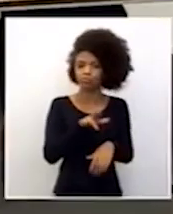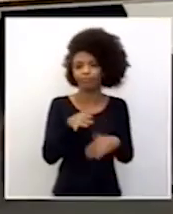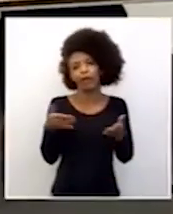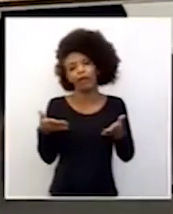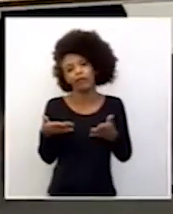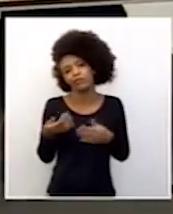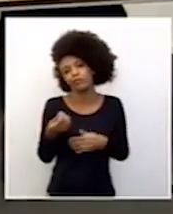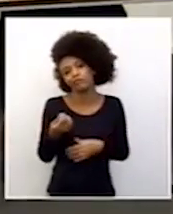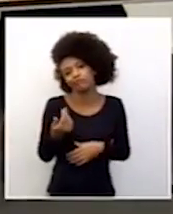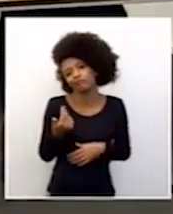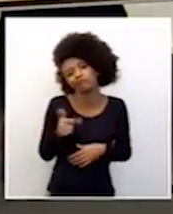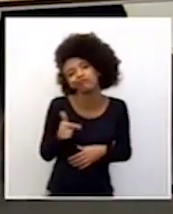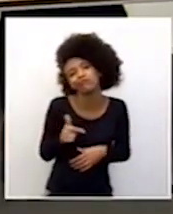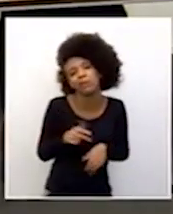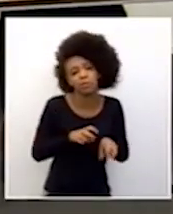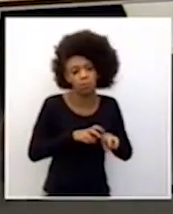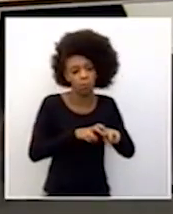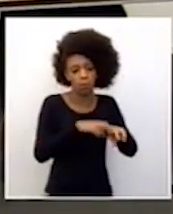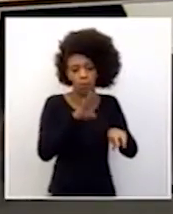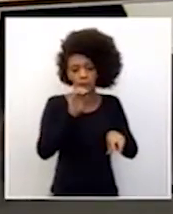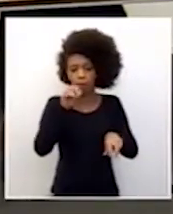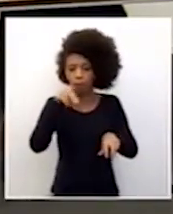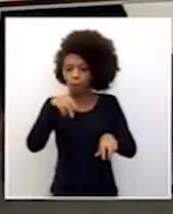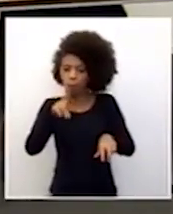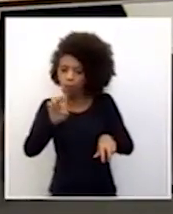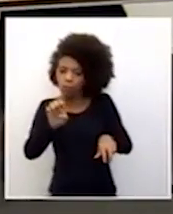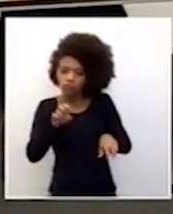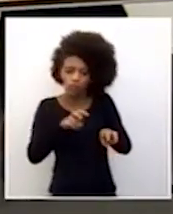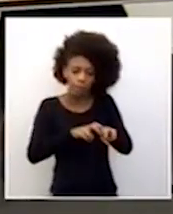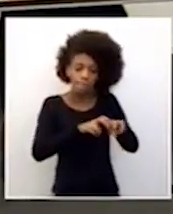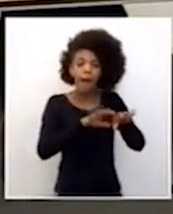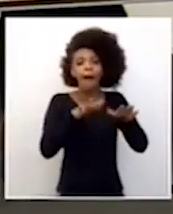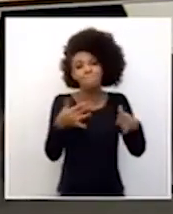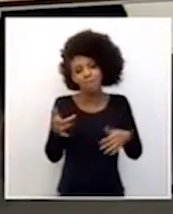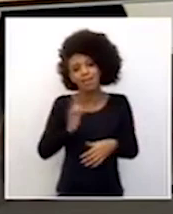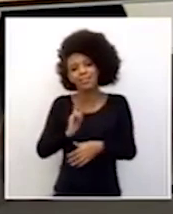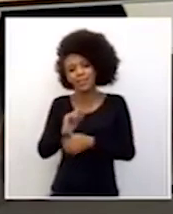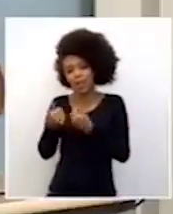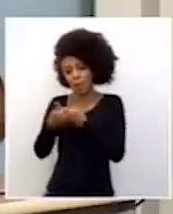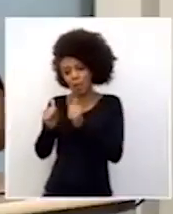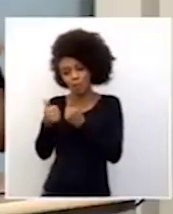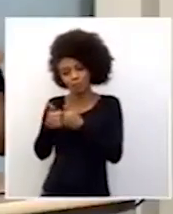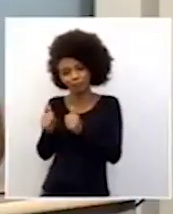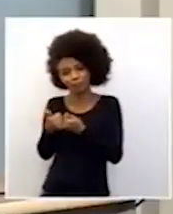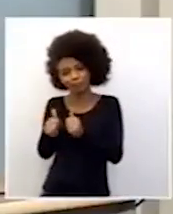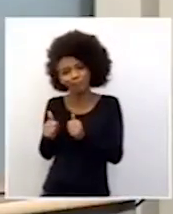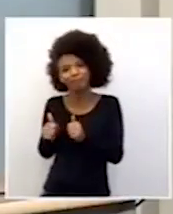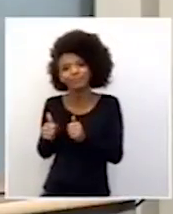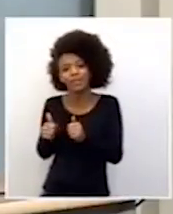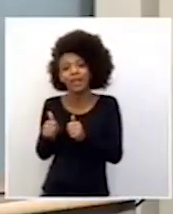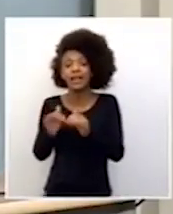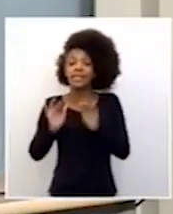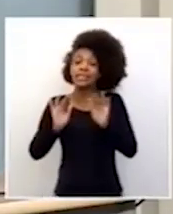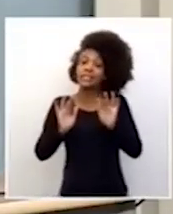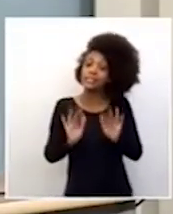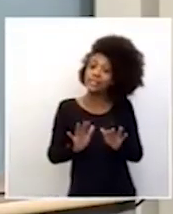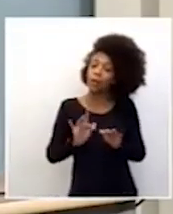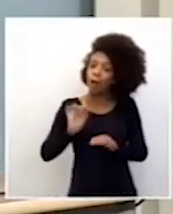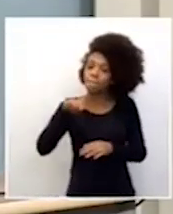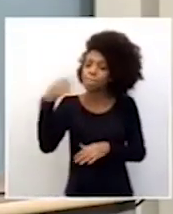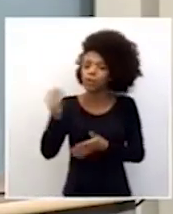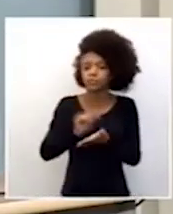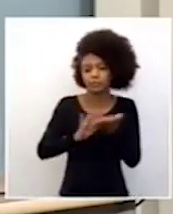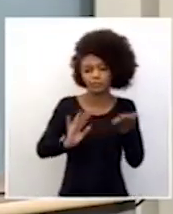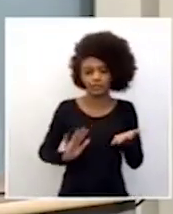não tem mais bonde, não é? Sim. Mas a gente tem O ônibus, o metrô. coletivo. Né? Então, é sobre isso. Vamos à próxima